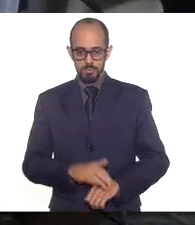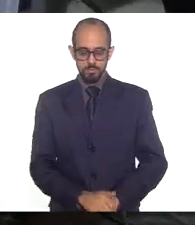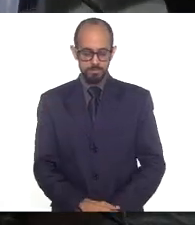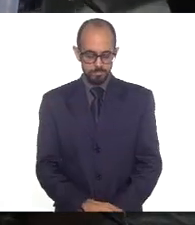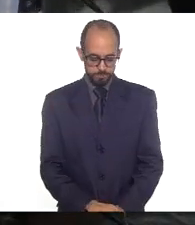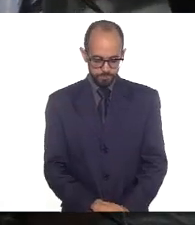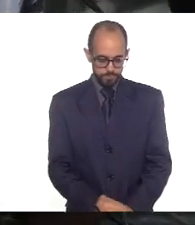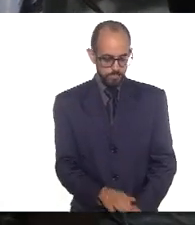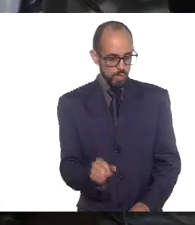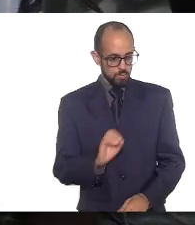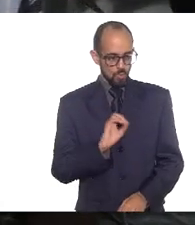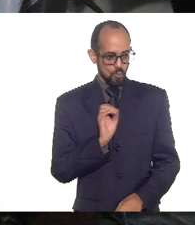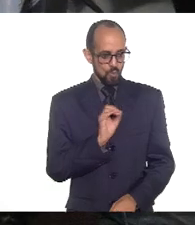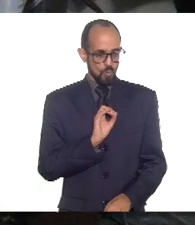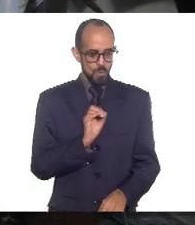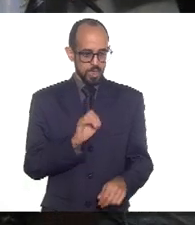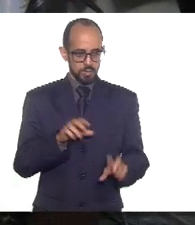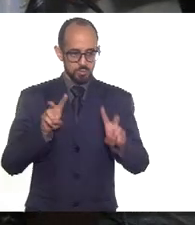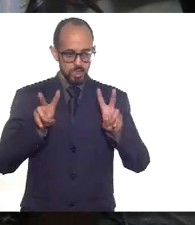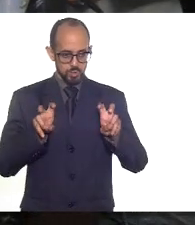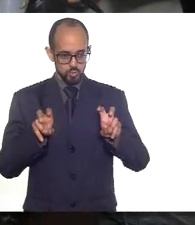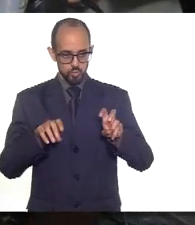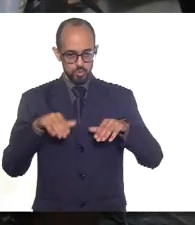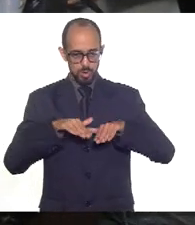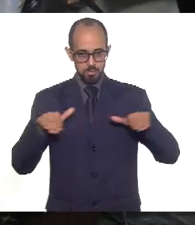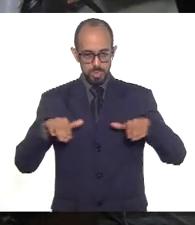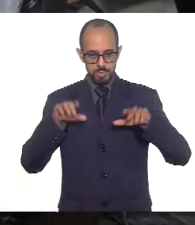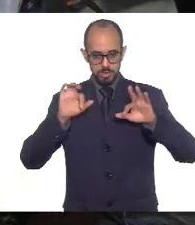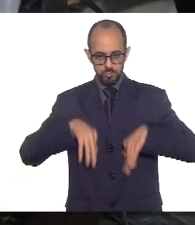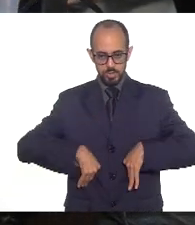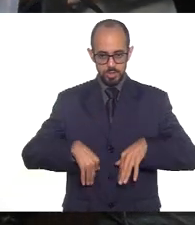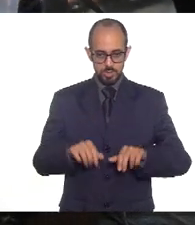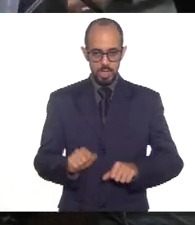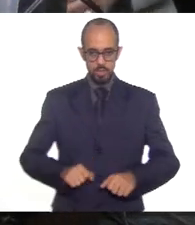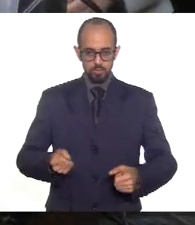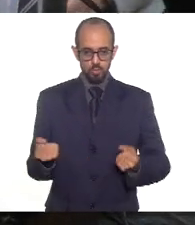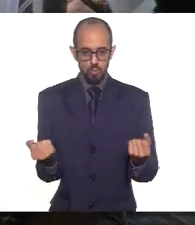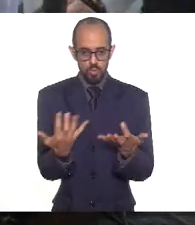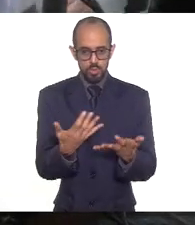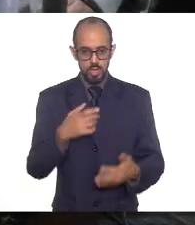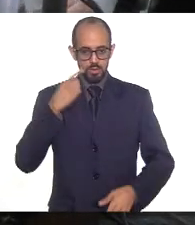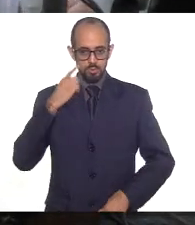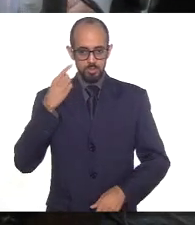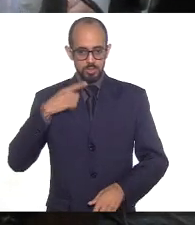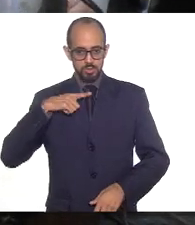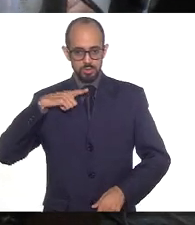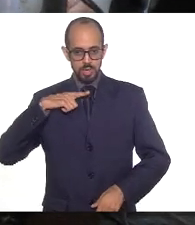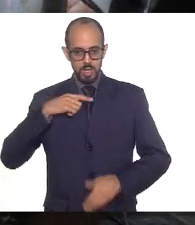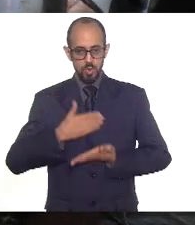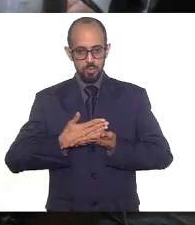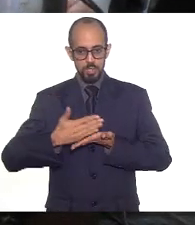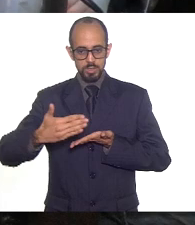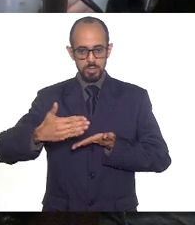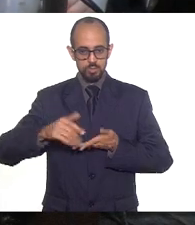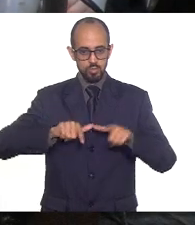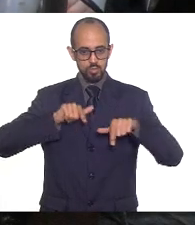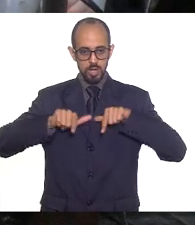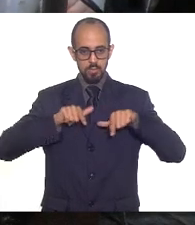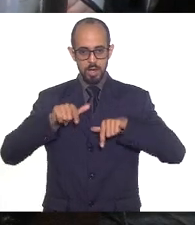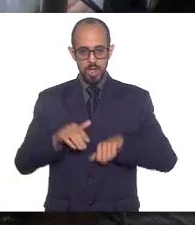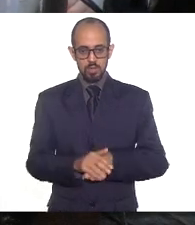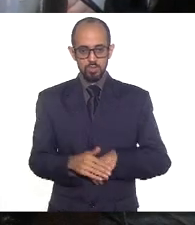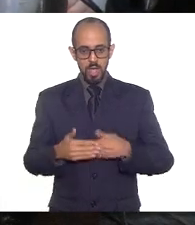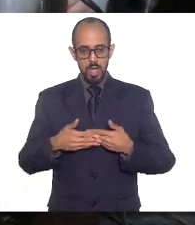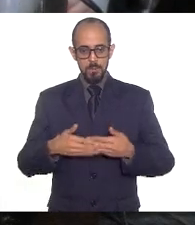há nada mais a tratar na 9ª sessão a mesmo tá encerrado havendo número legal sobre a posição de Deus eles temos o nosso trabalho está aberta